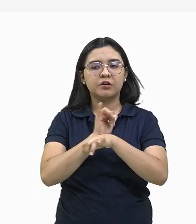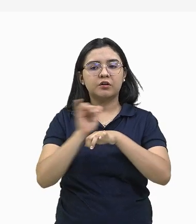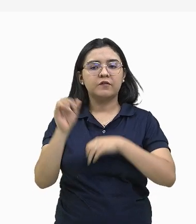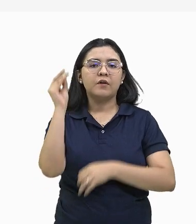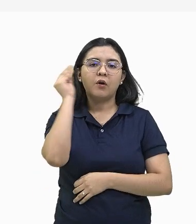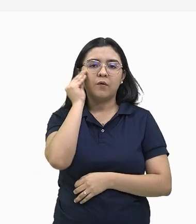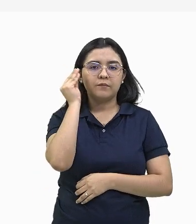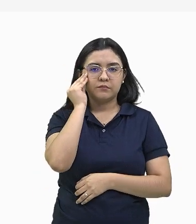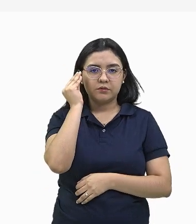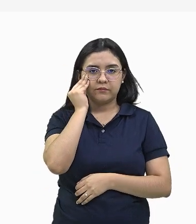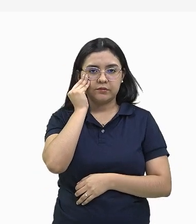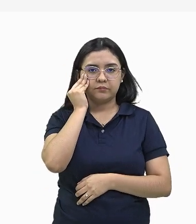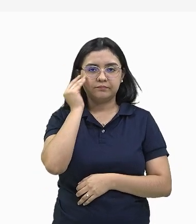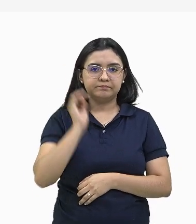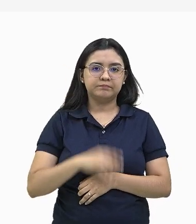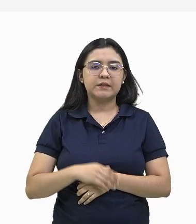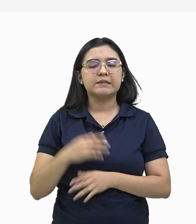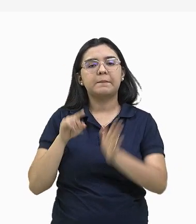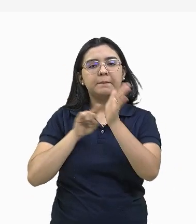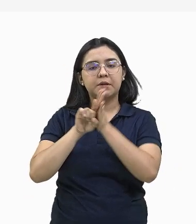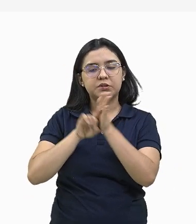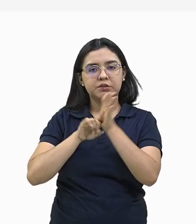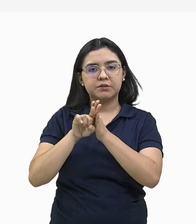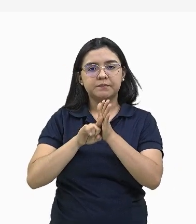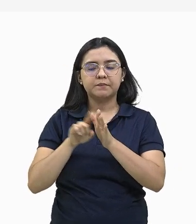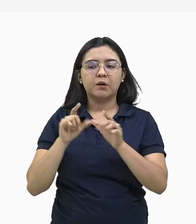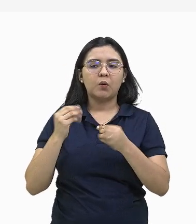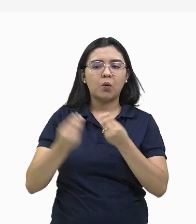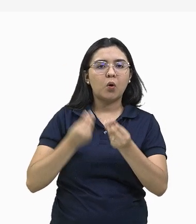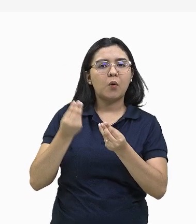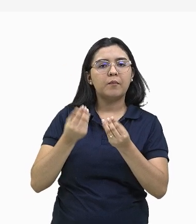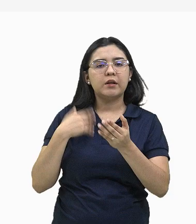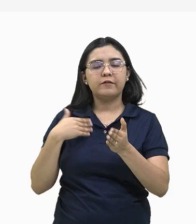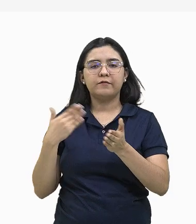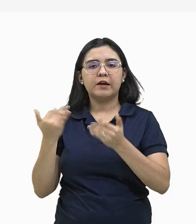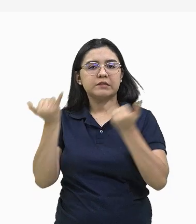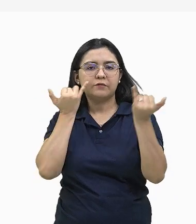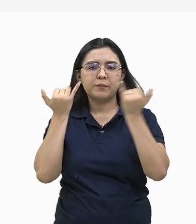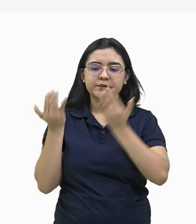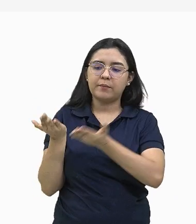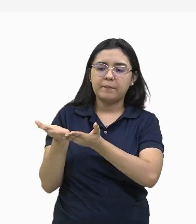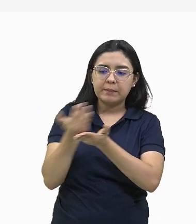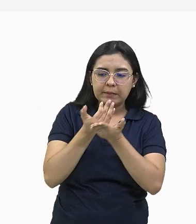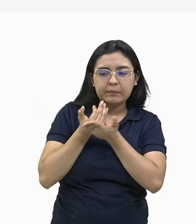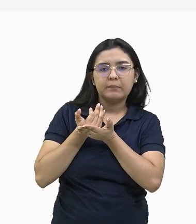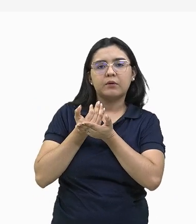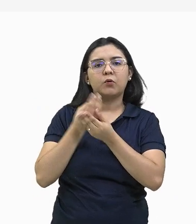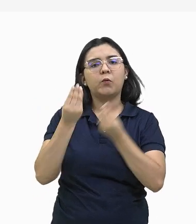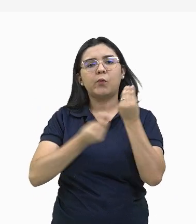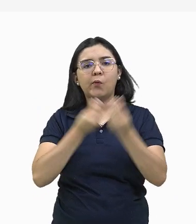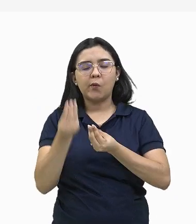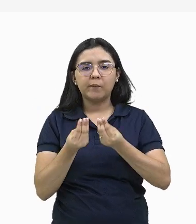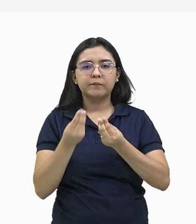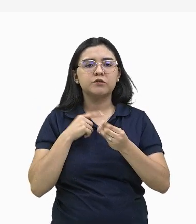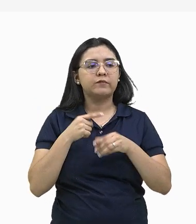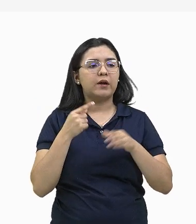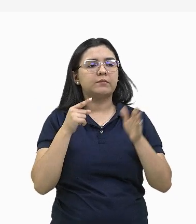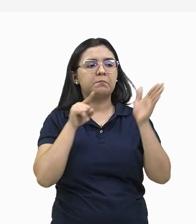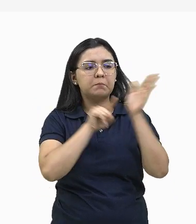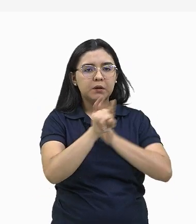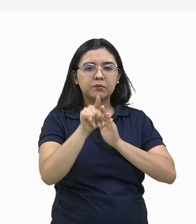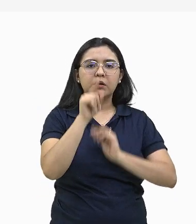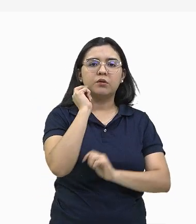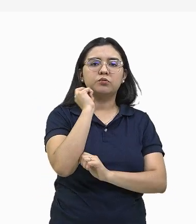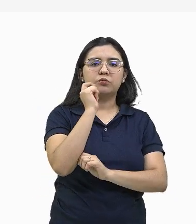uma realidade, né? A coleta dos dados, a maneira que será coletado os dados com os pescadores, nesse caso,